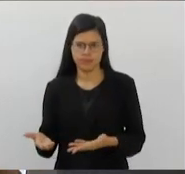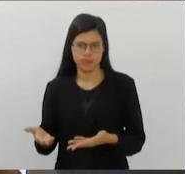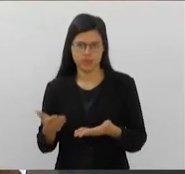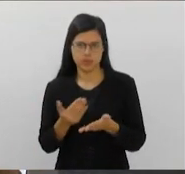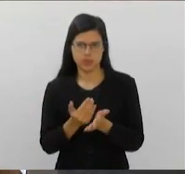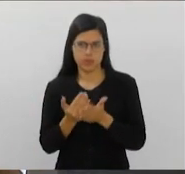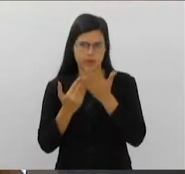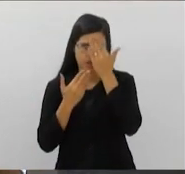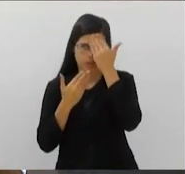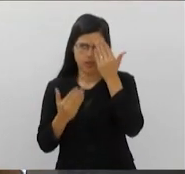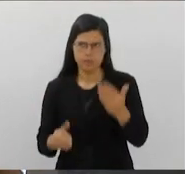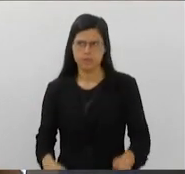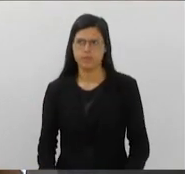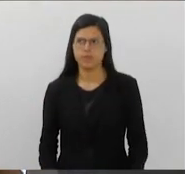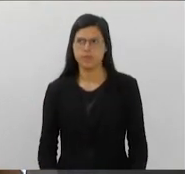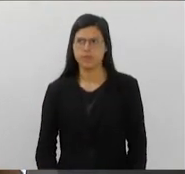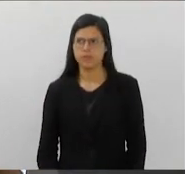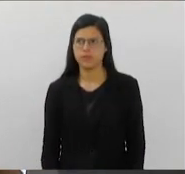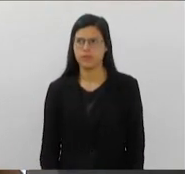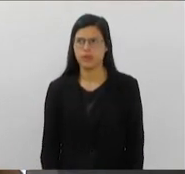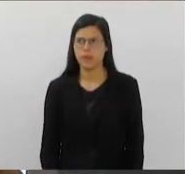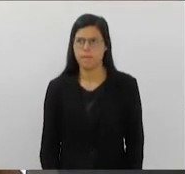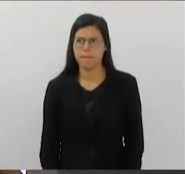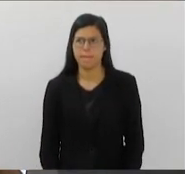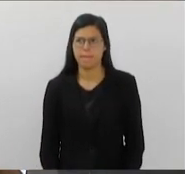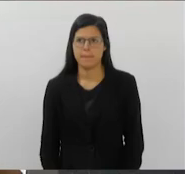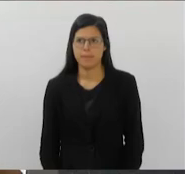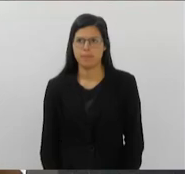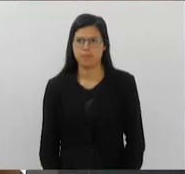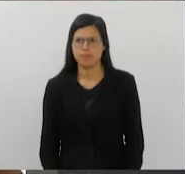Espera aí, deixa eu ligar seu microfone.